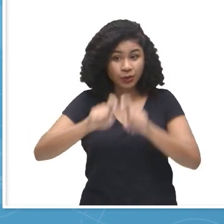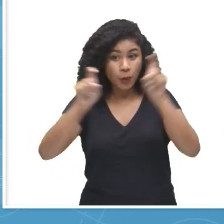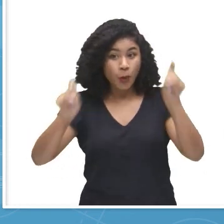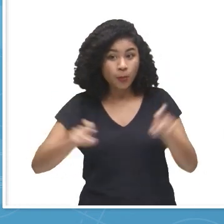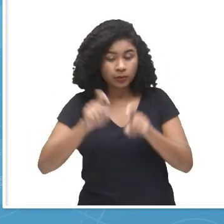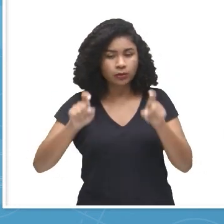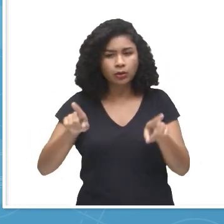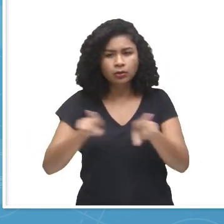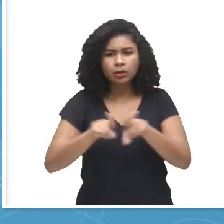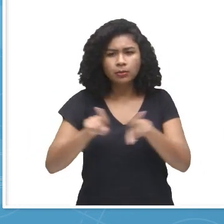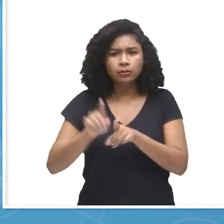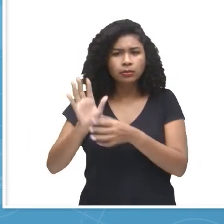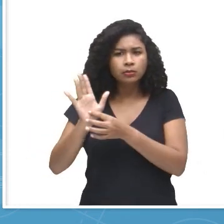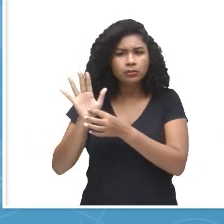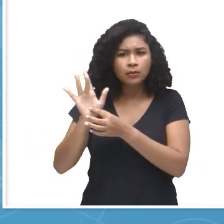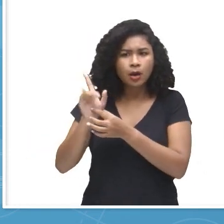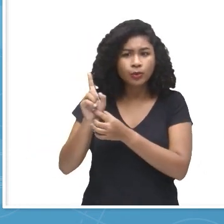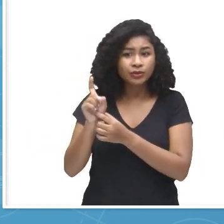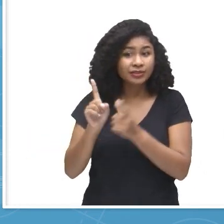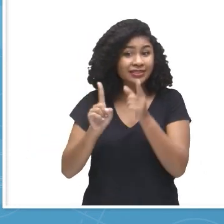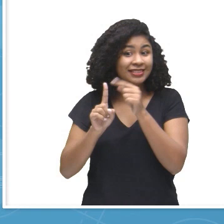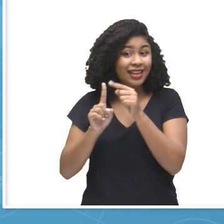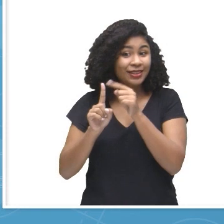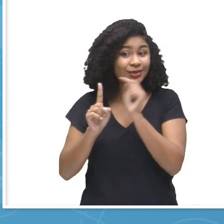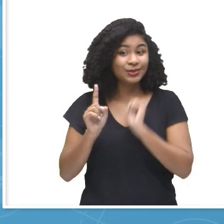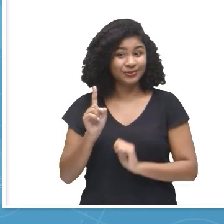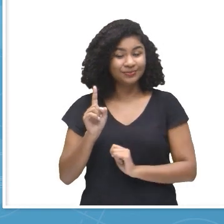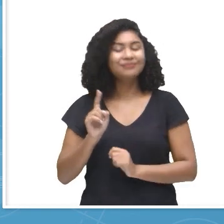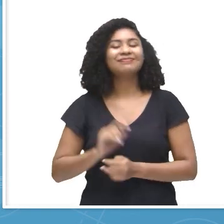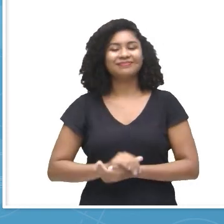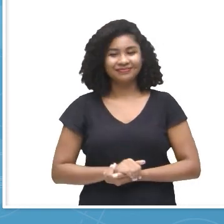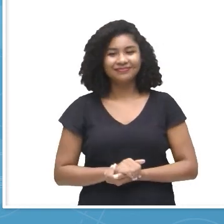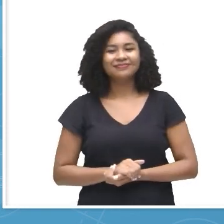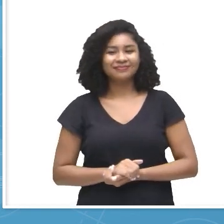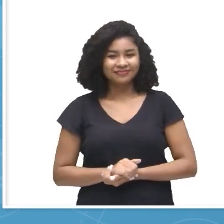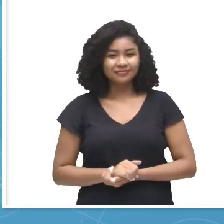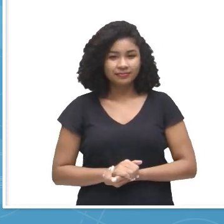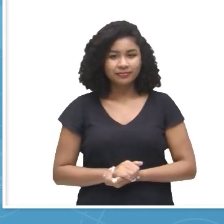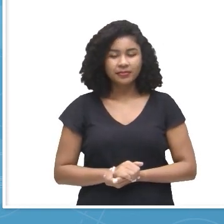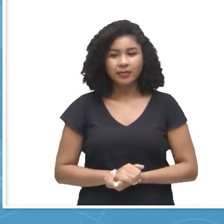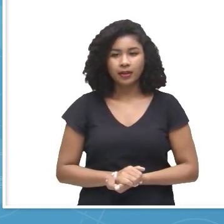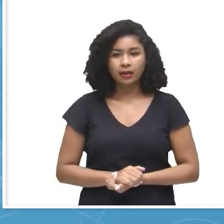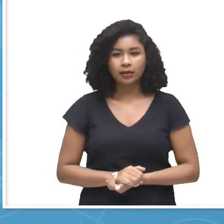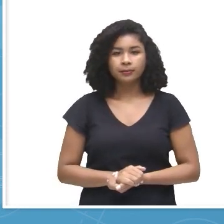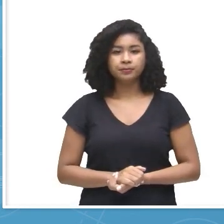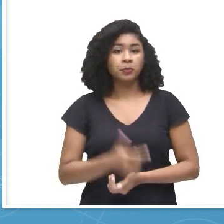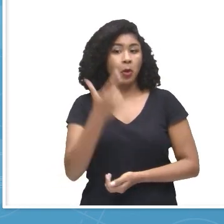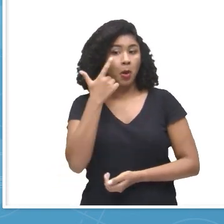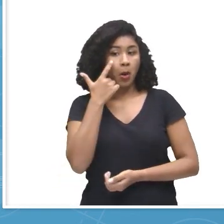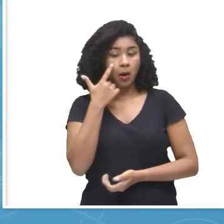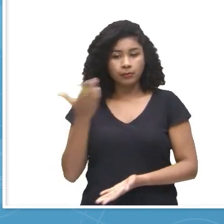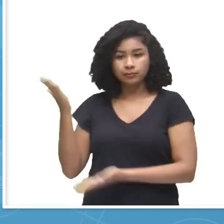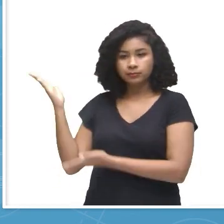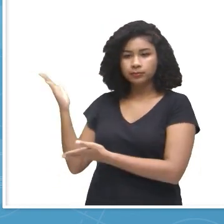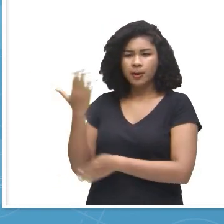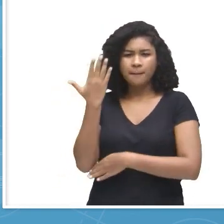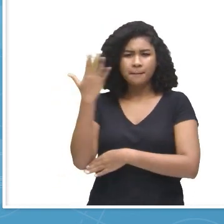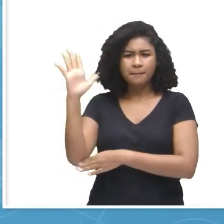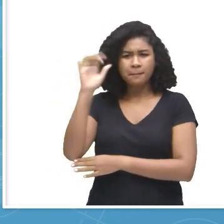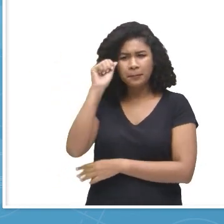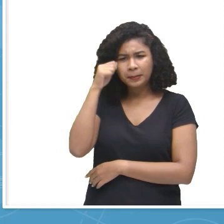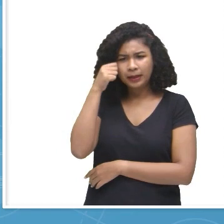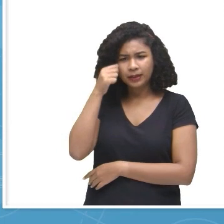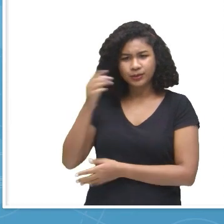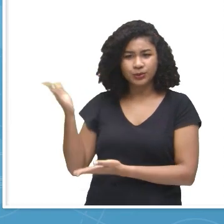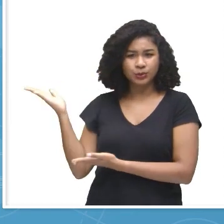dedo. A gente tem a imagem de algum desses elementos. Vamos começar a falar um pouco sobre cada um deles. O carvão, por exemplo. Como assim, professora,